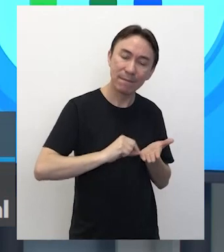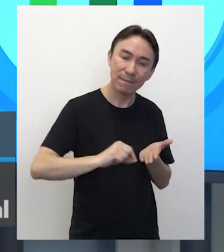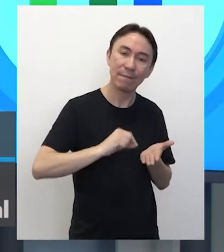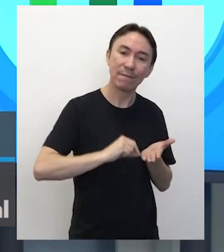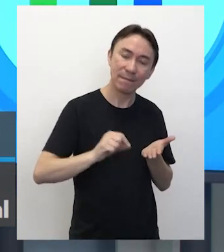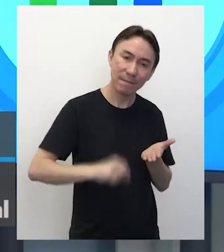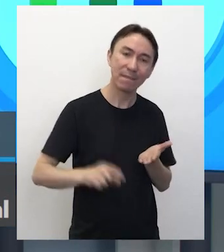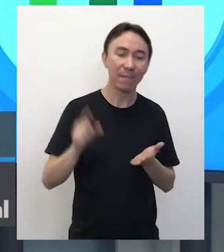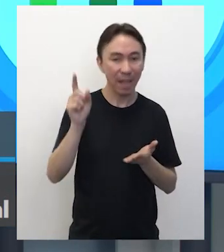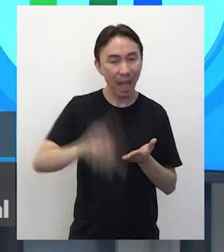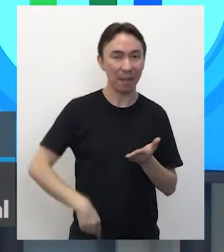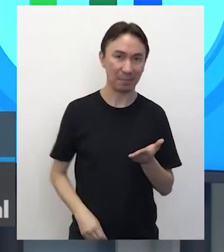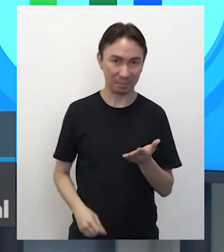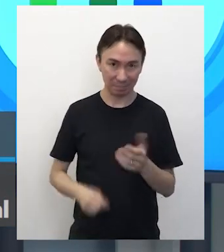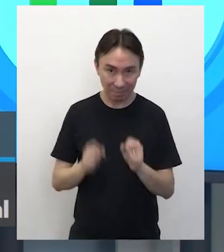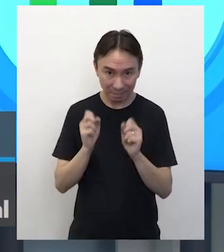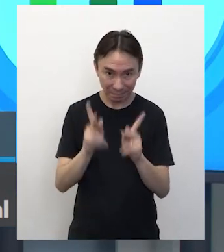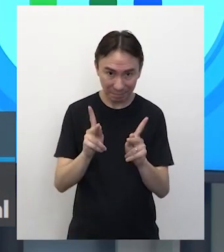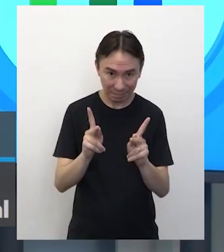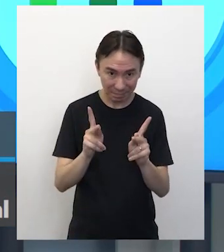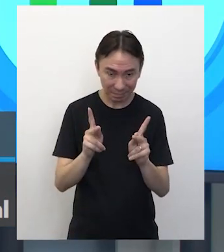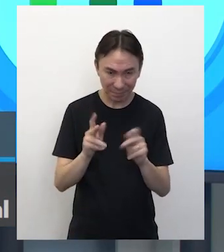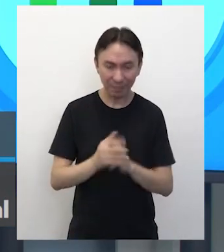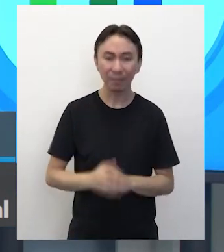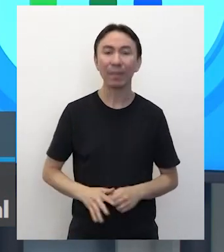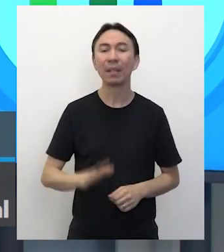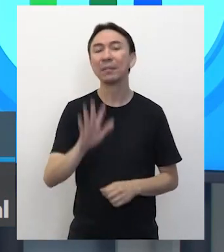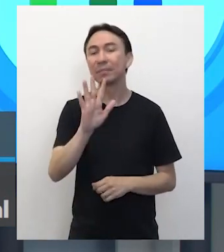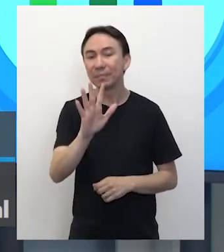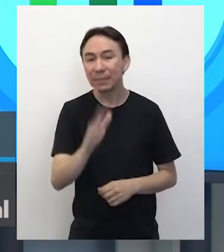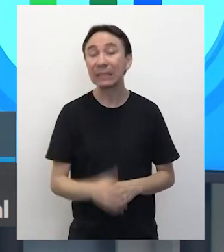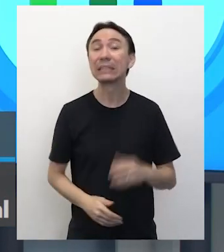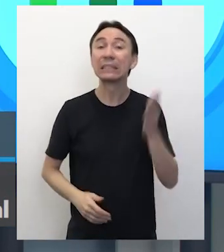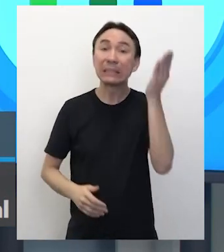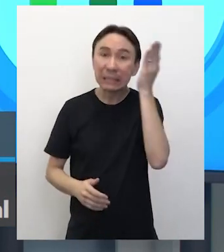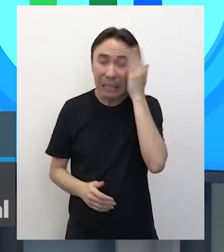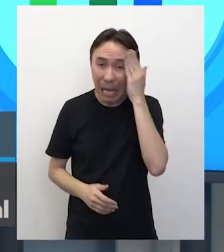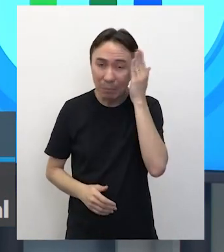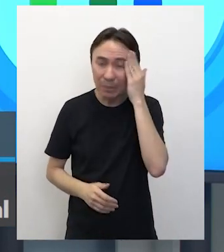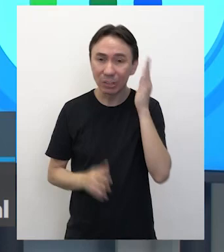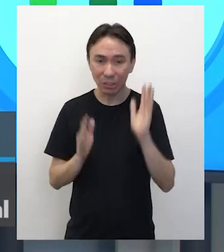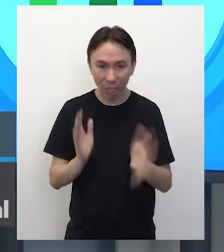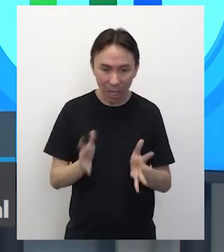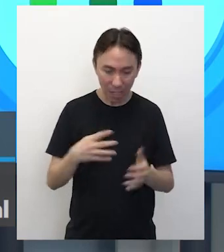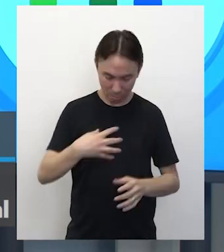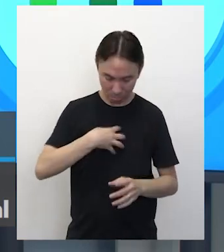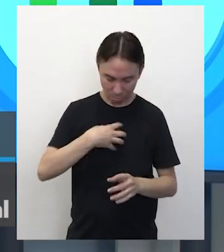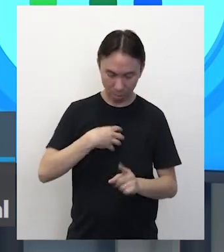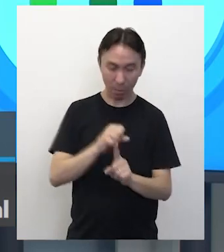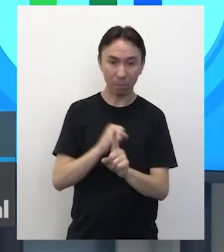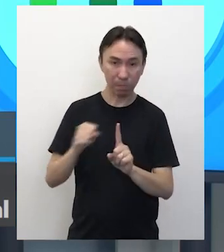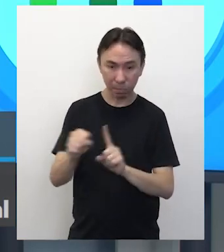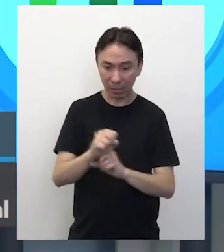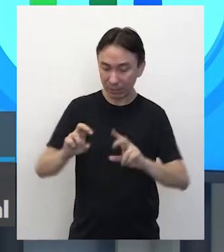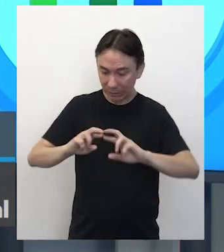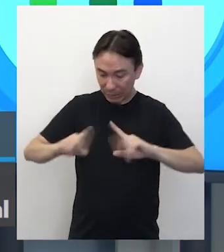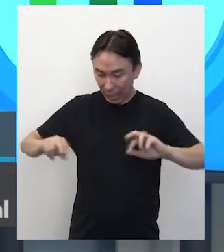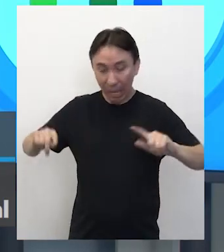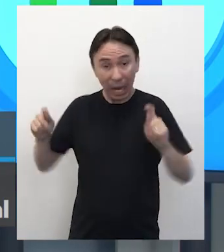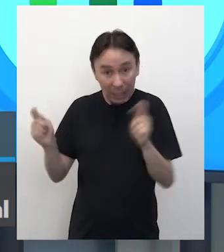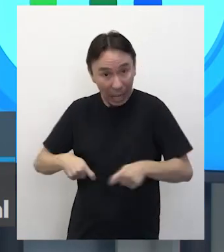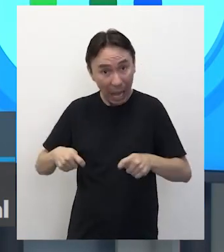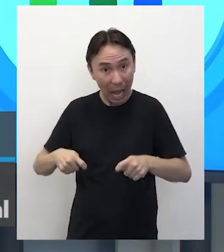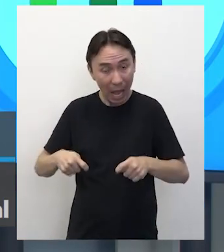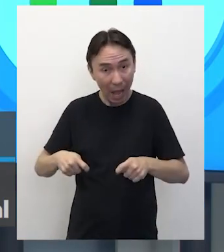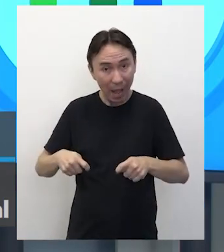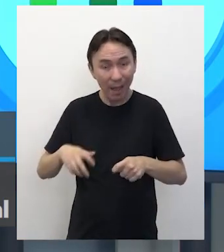diário de práticas e vivências. Agora que a gente já sabe o que são as competências emocionais, vamos pensar juntos quais